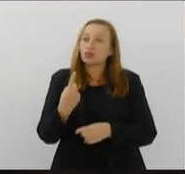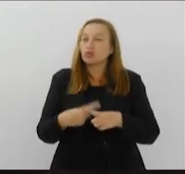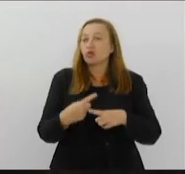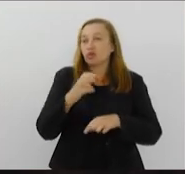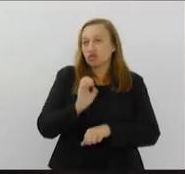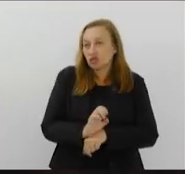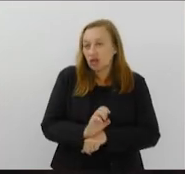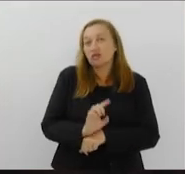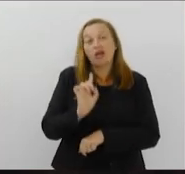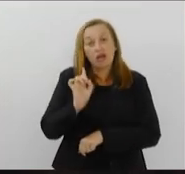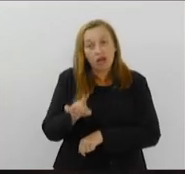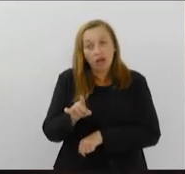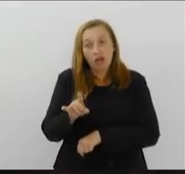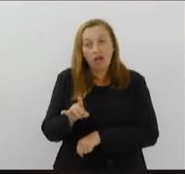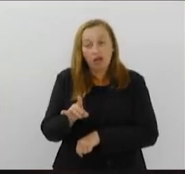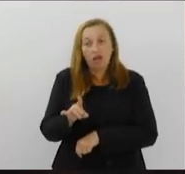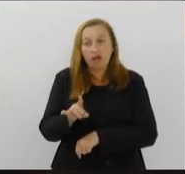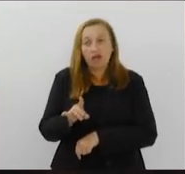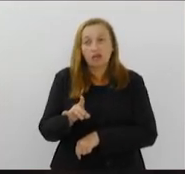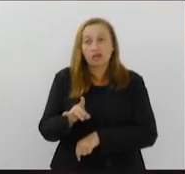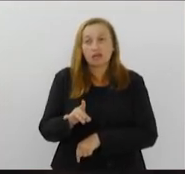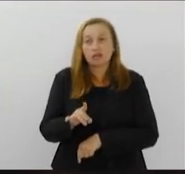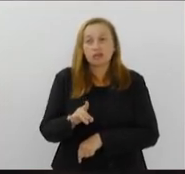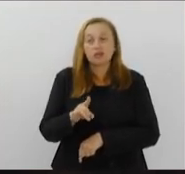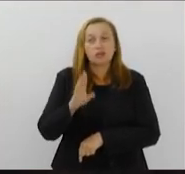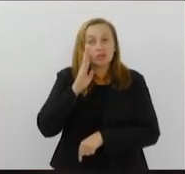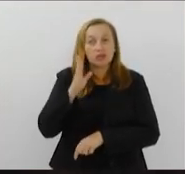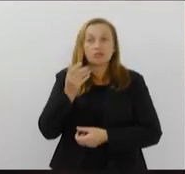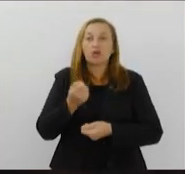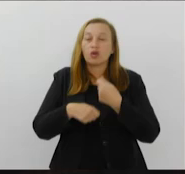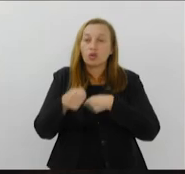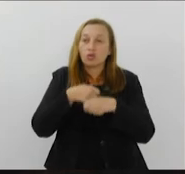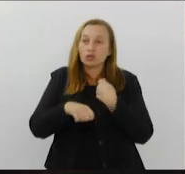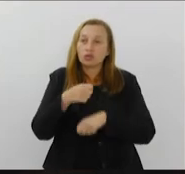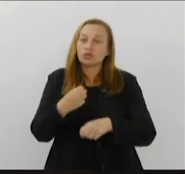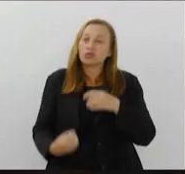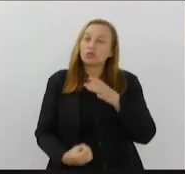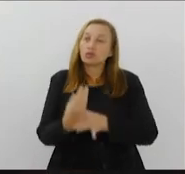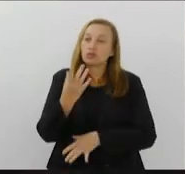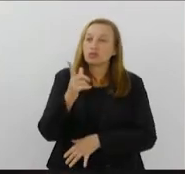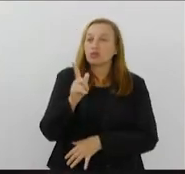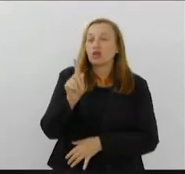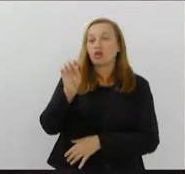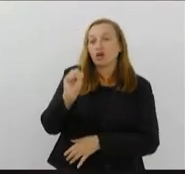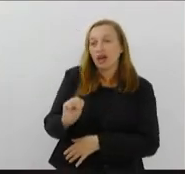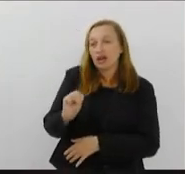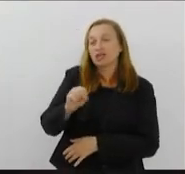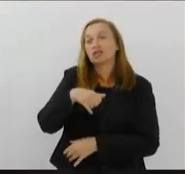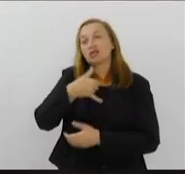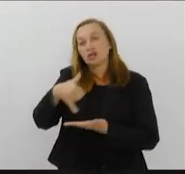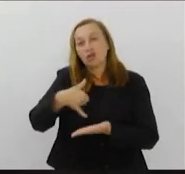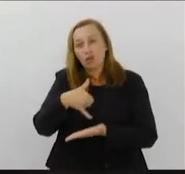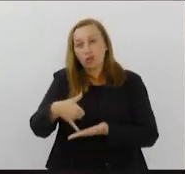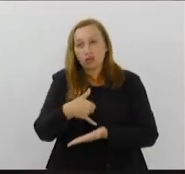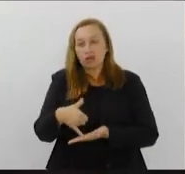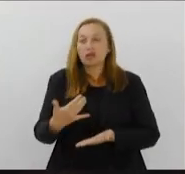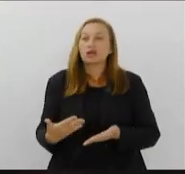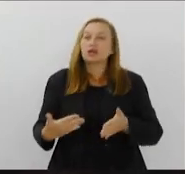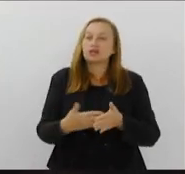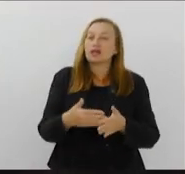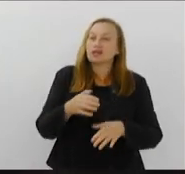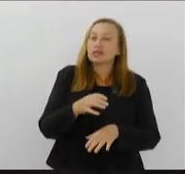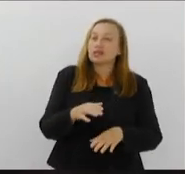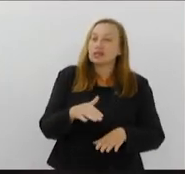estado ele é um estado que uma das vocações econômicas é a produção de óleo e gás. Né? É, até a Secretaria